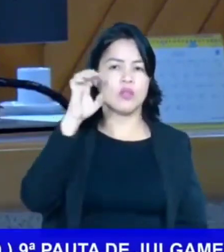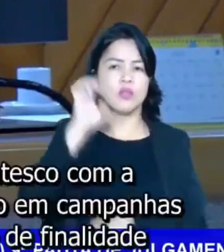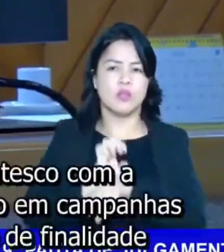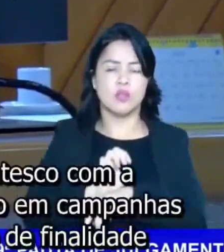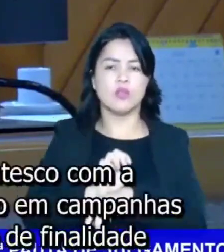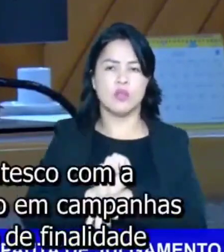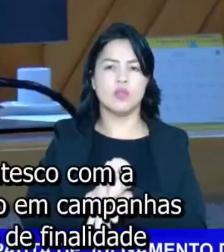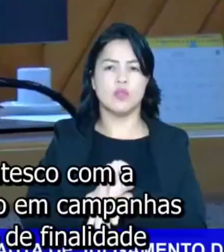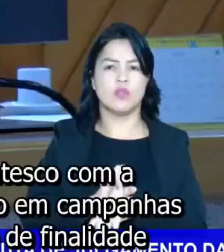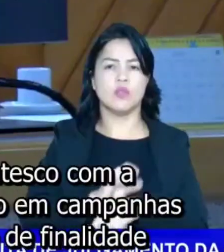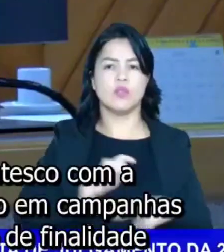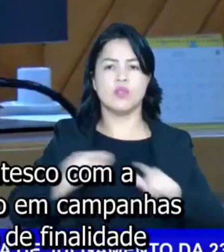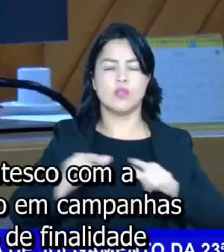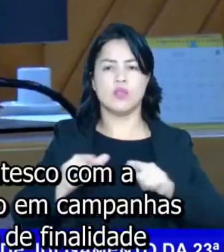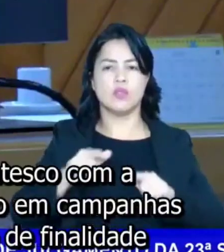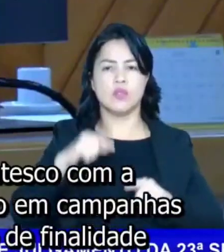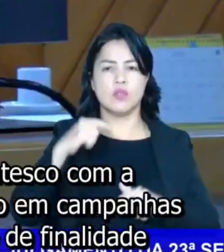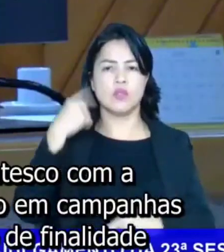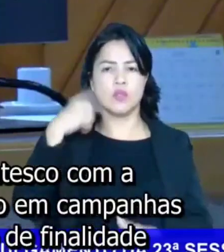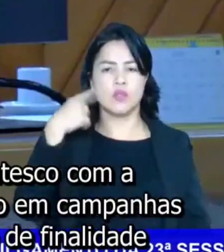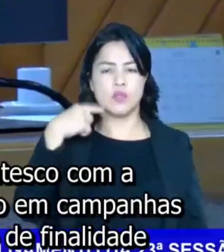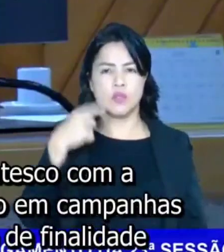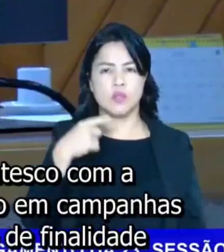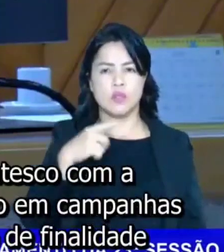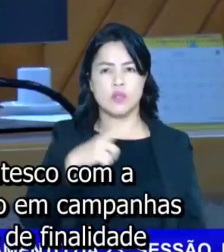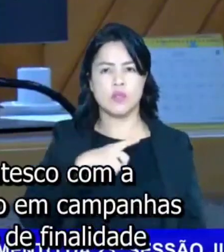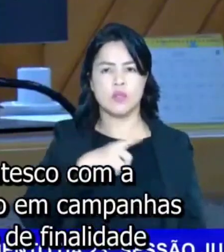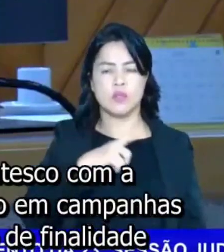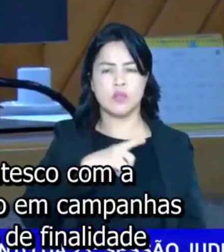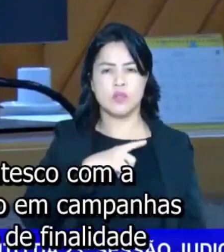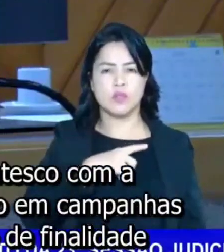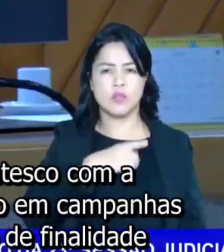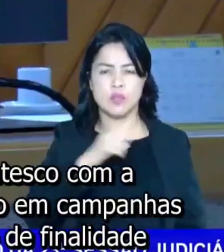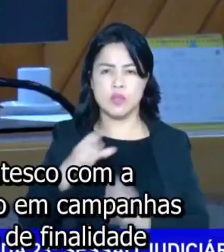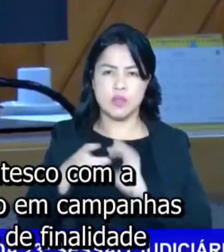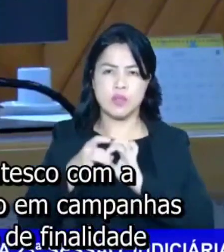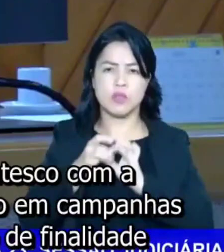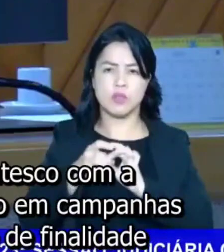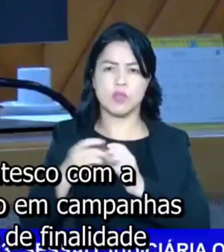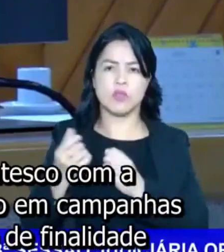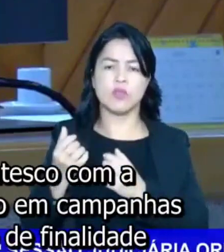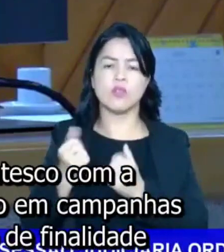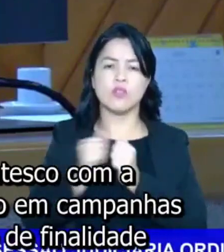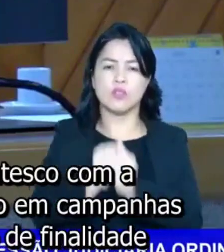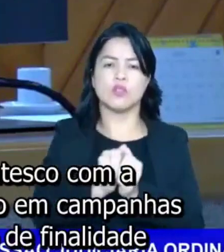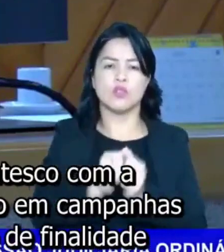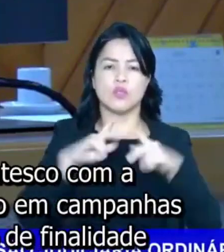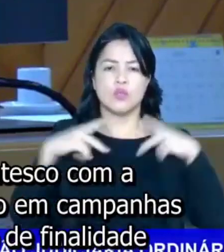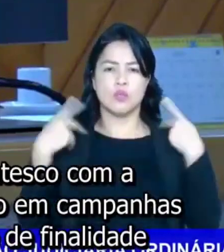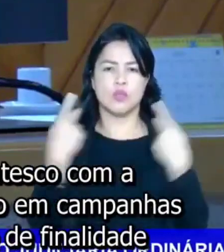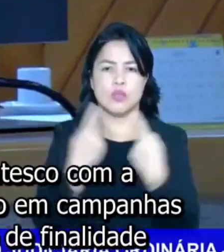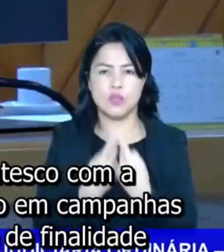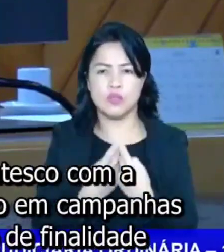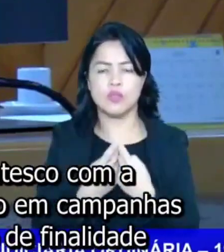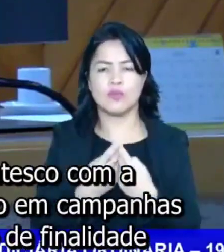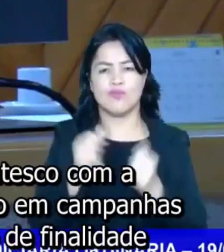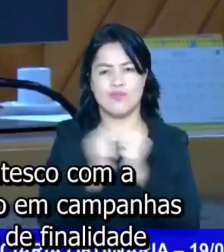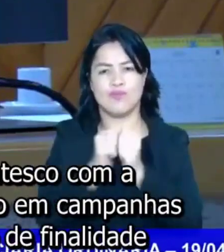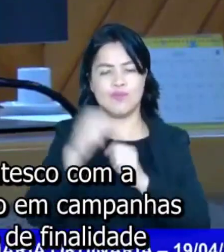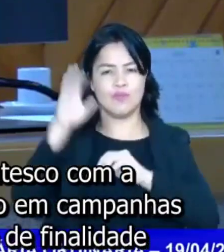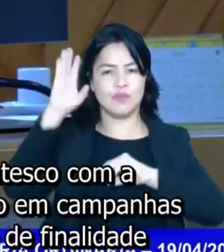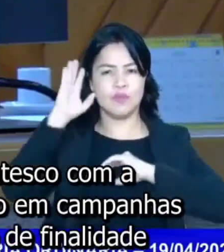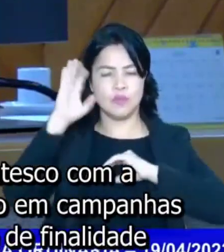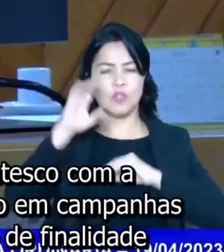estadual, serviços advocatícios, sócios com relação de parentesco com a candidata, valor compatível